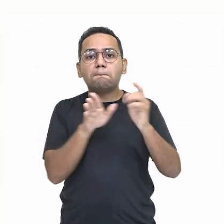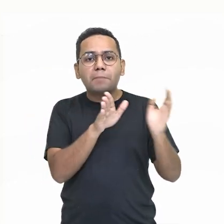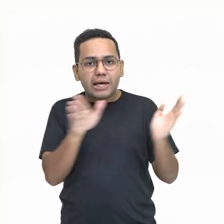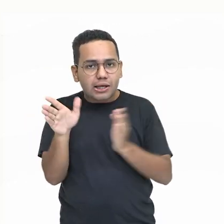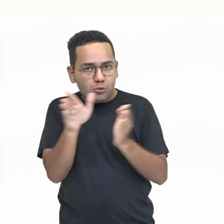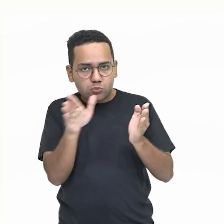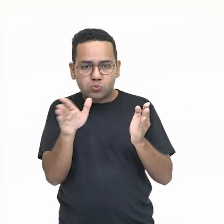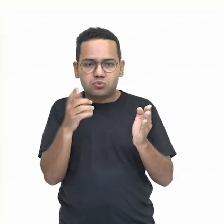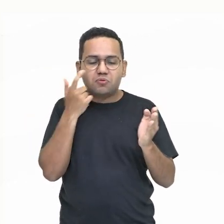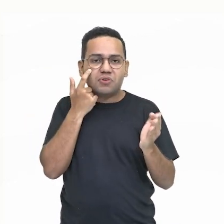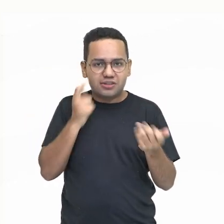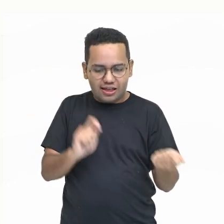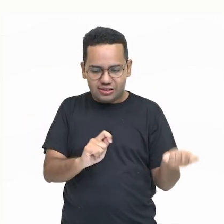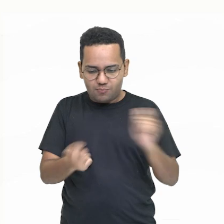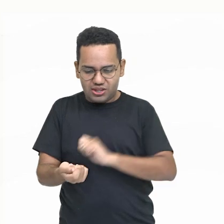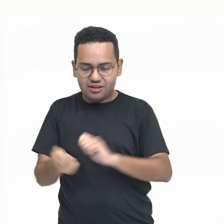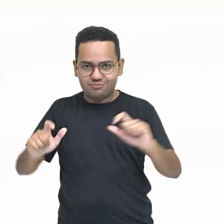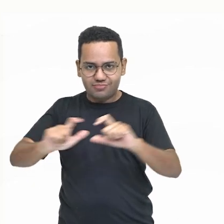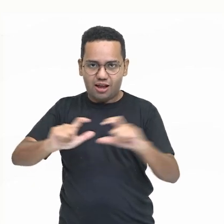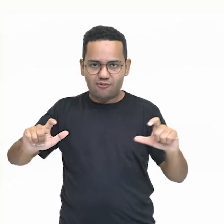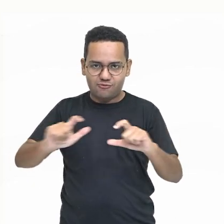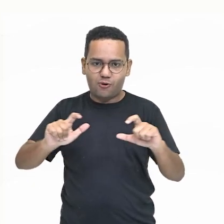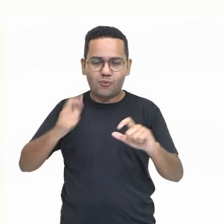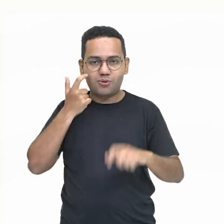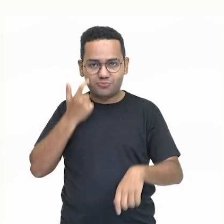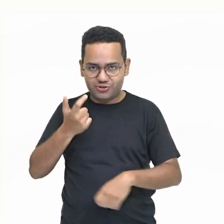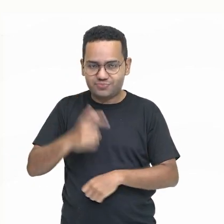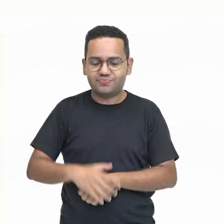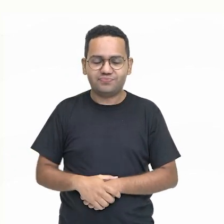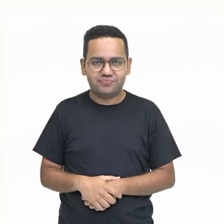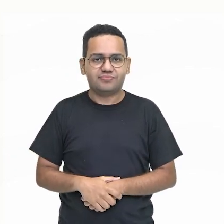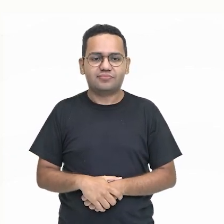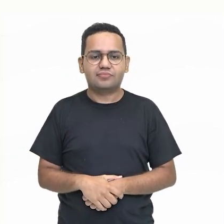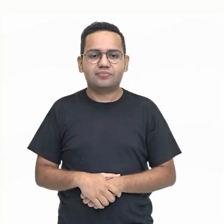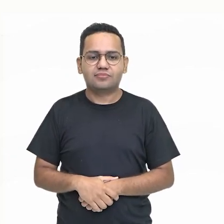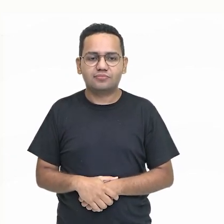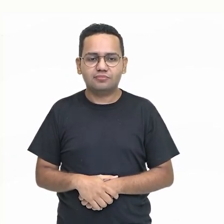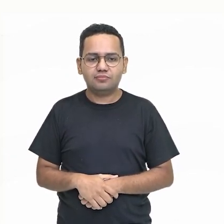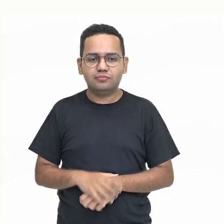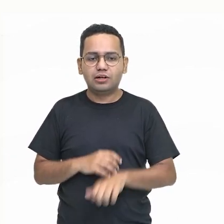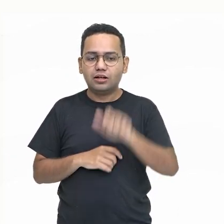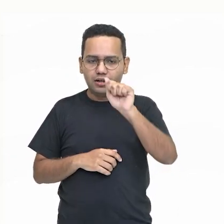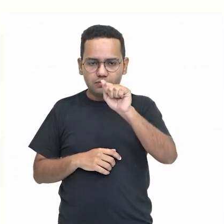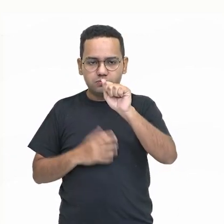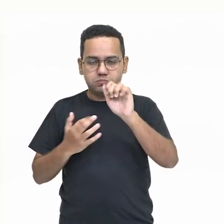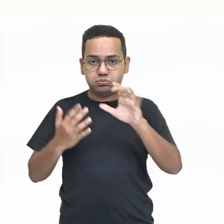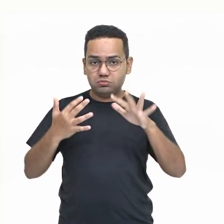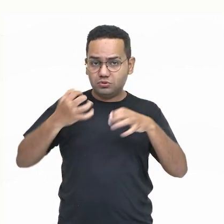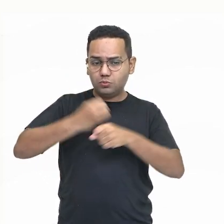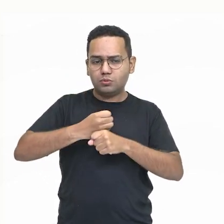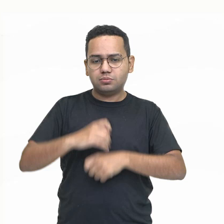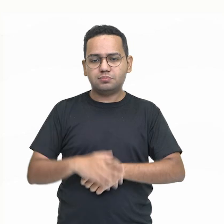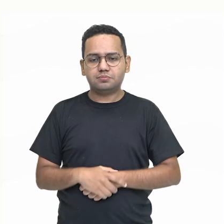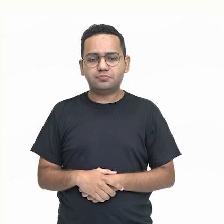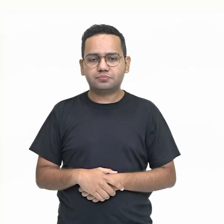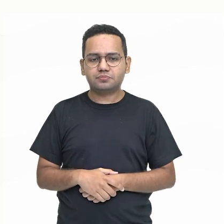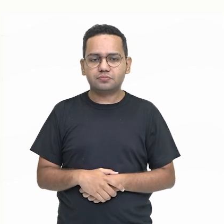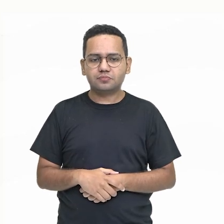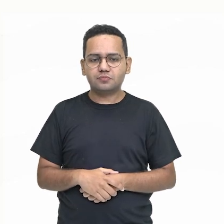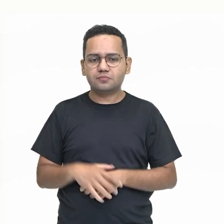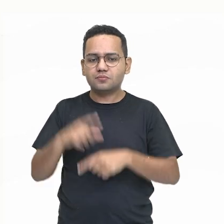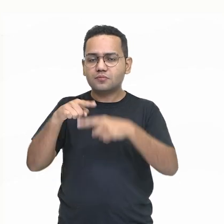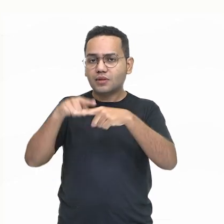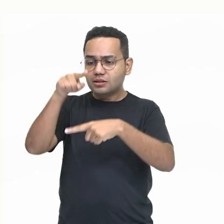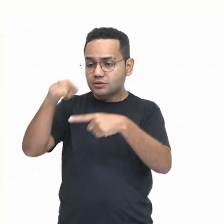escrevo isto aí? Você tem que a aceleração vai ser igual a quem?